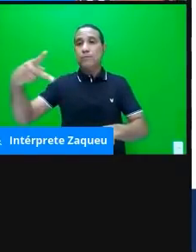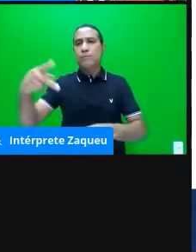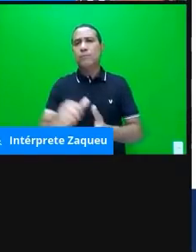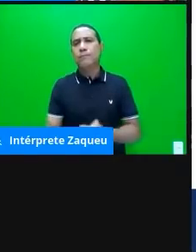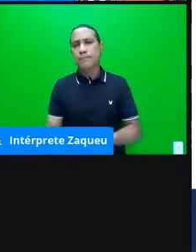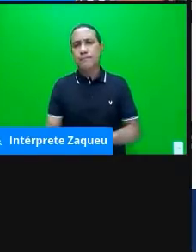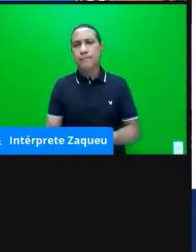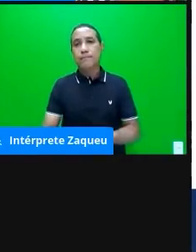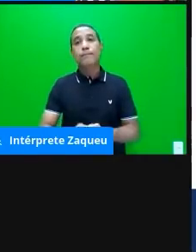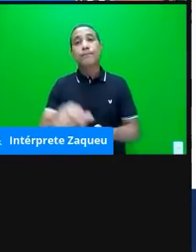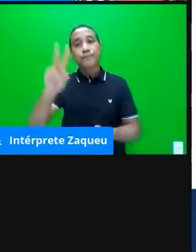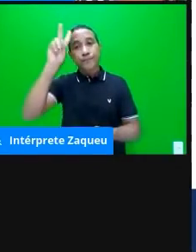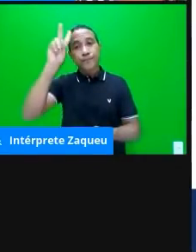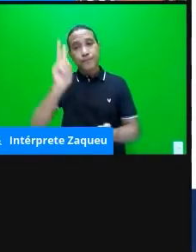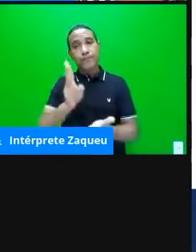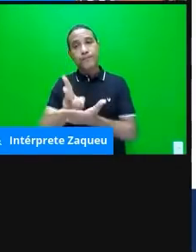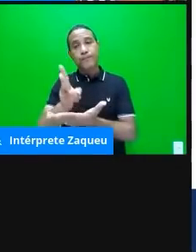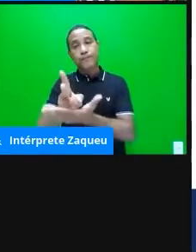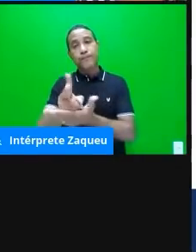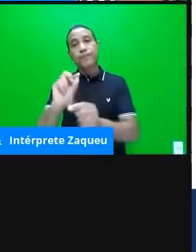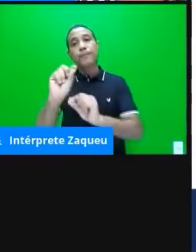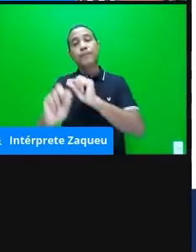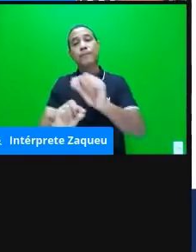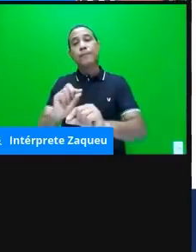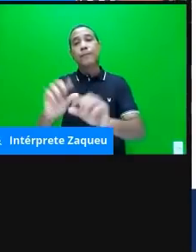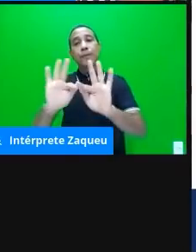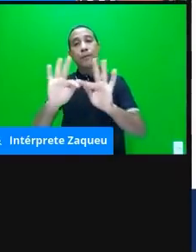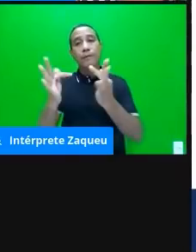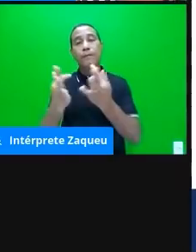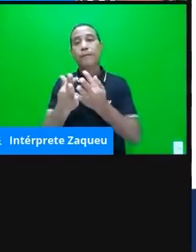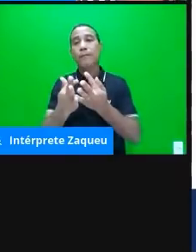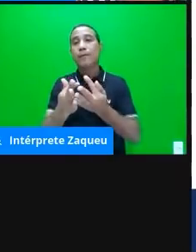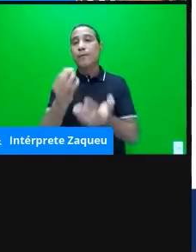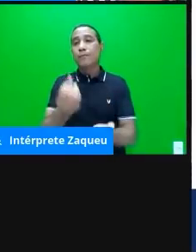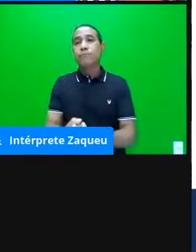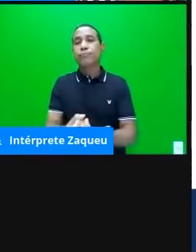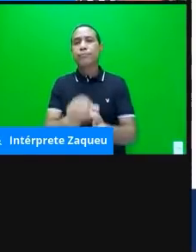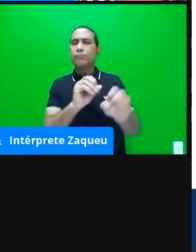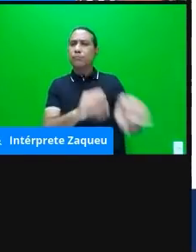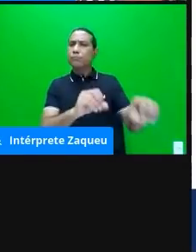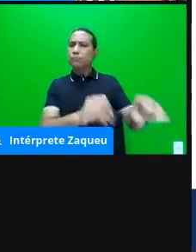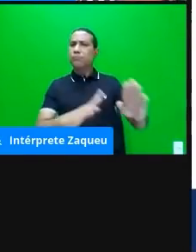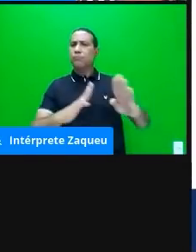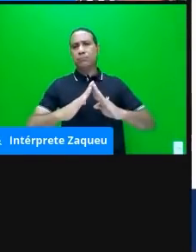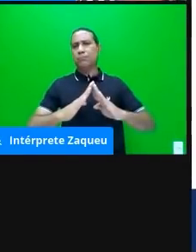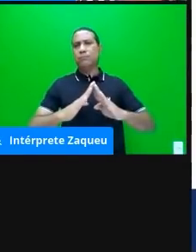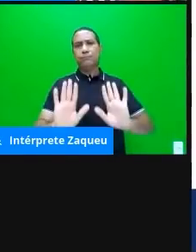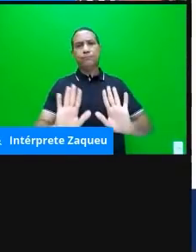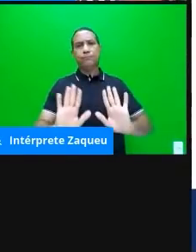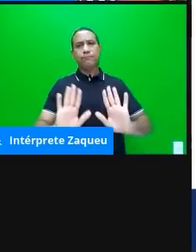Lembrando-se que as famílias não estão alfabetizando em casa. No momento